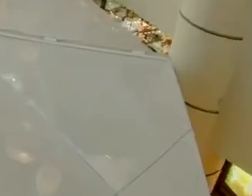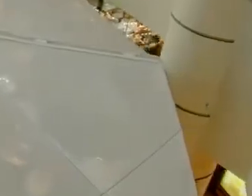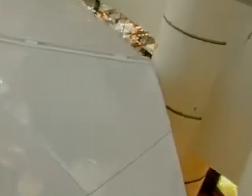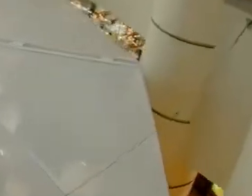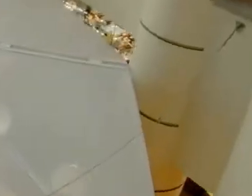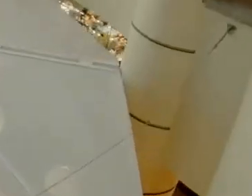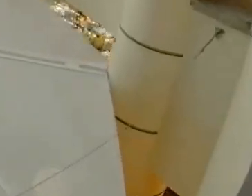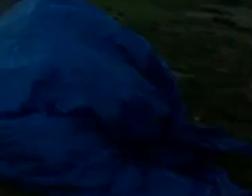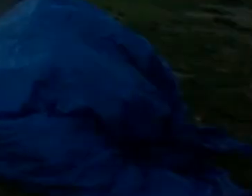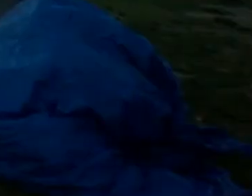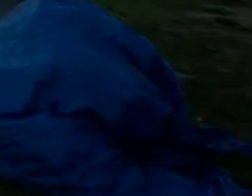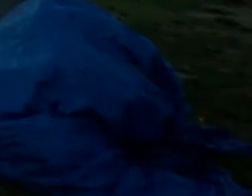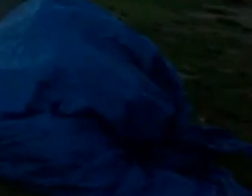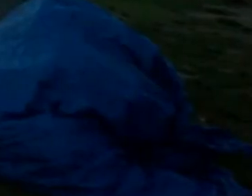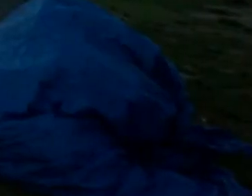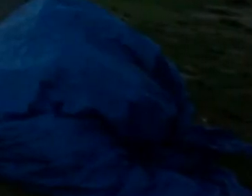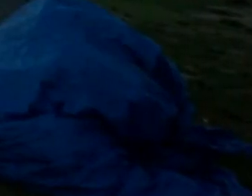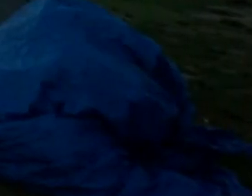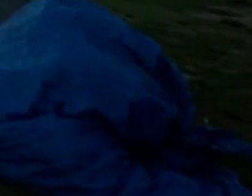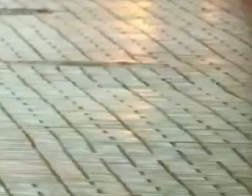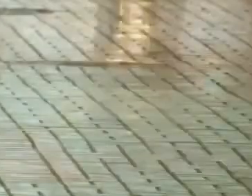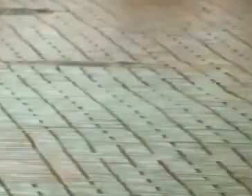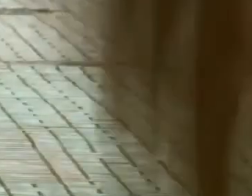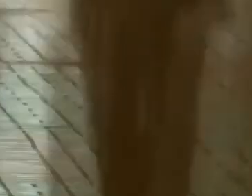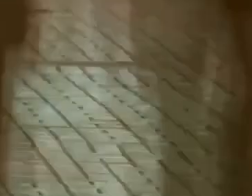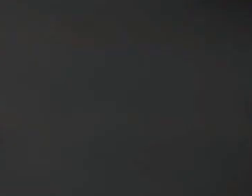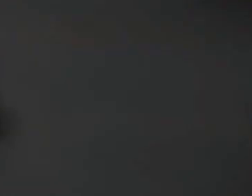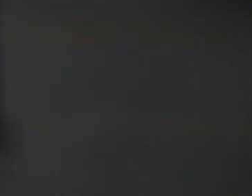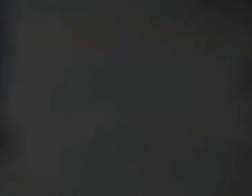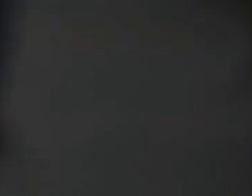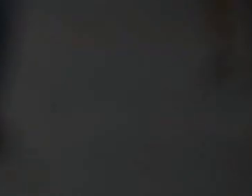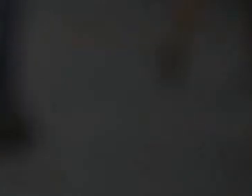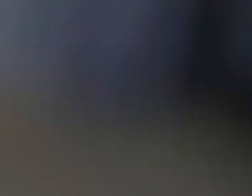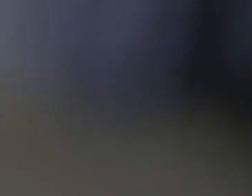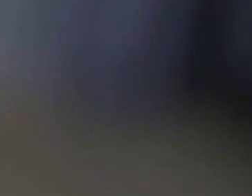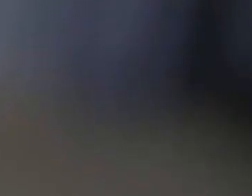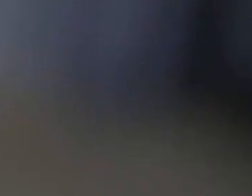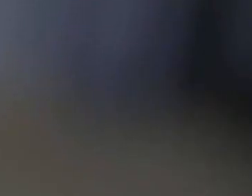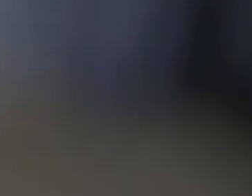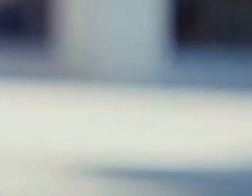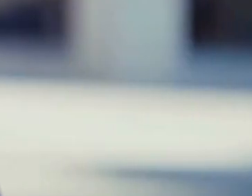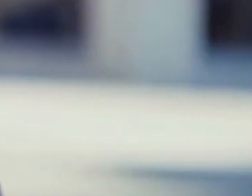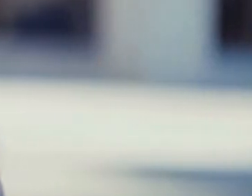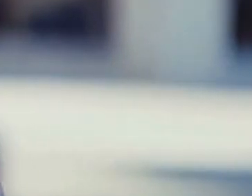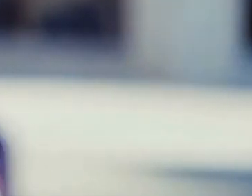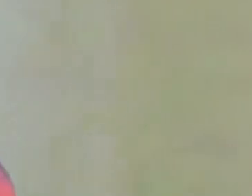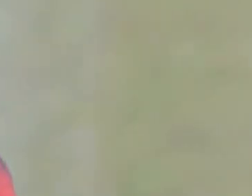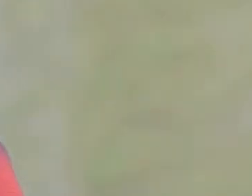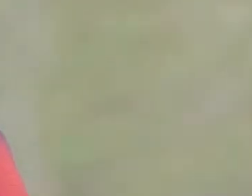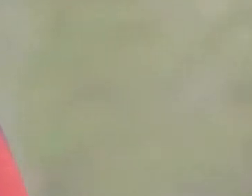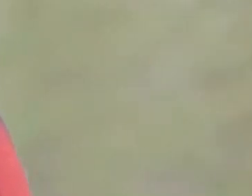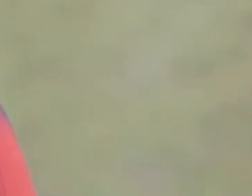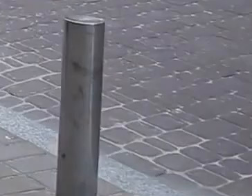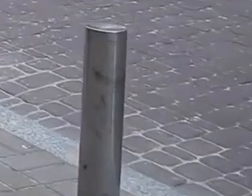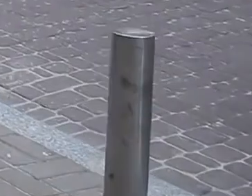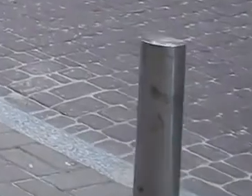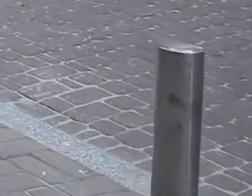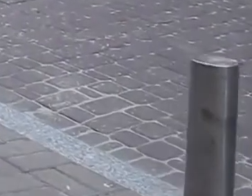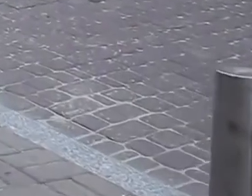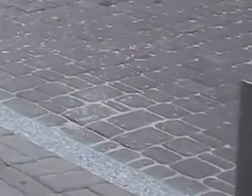cultura, música, culinária, dança e as religiões de matriz africana. Além disso, professor, é importante lembrar que essa lei teve